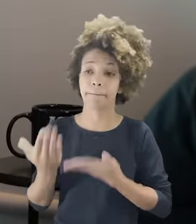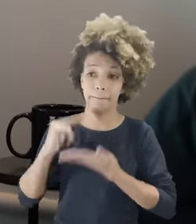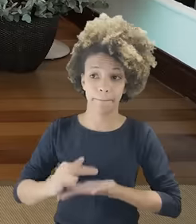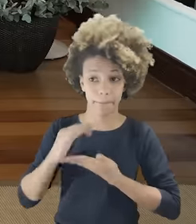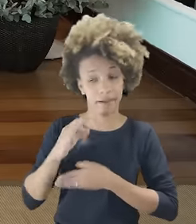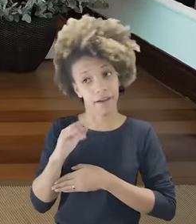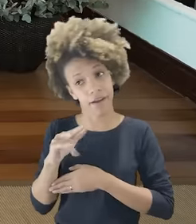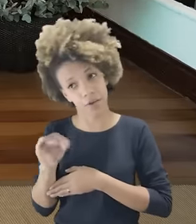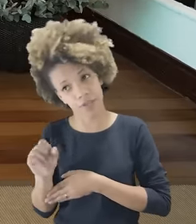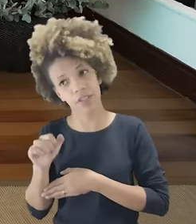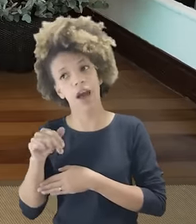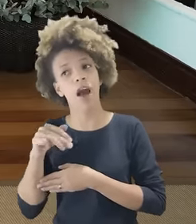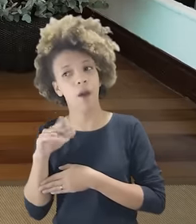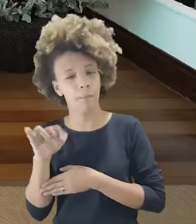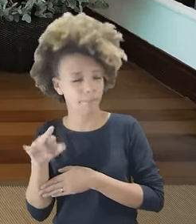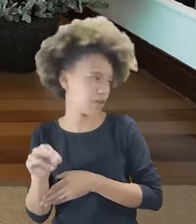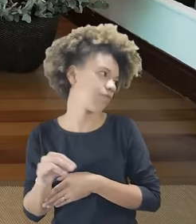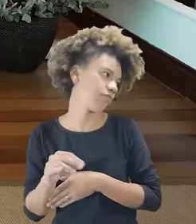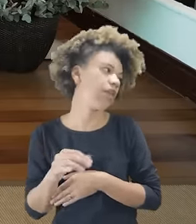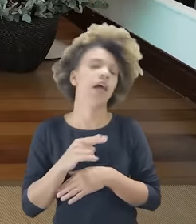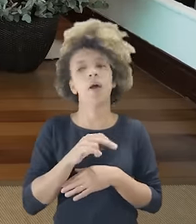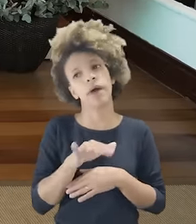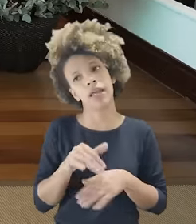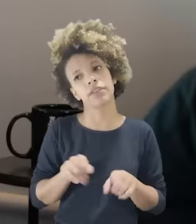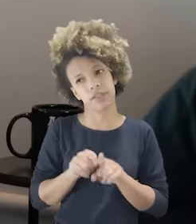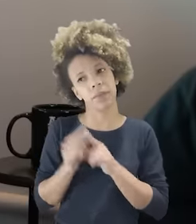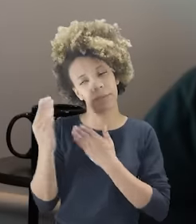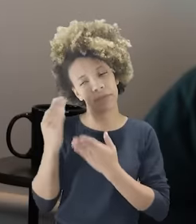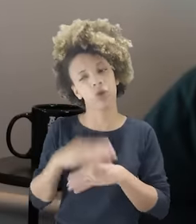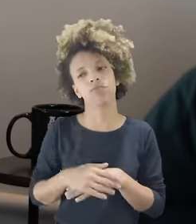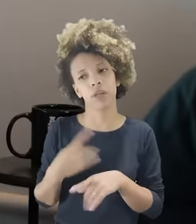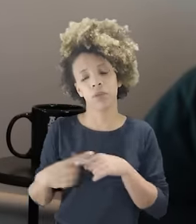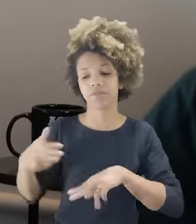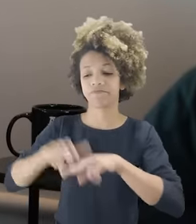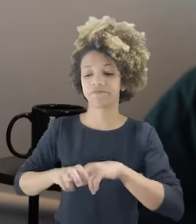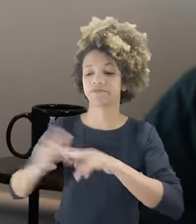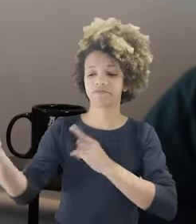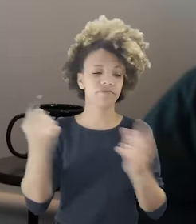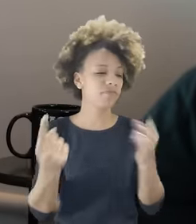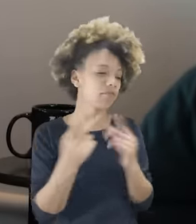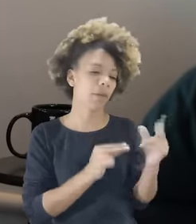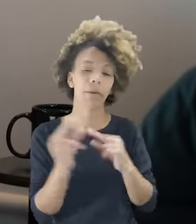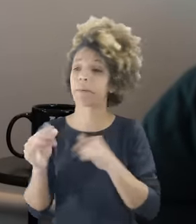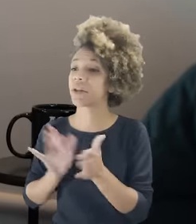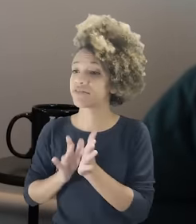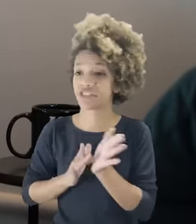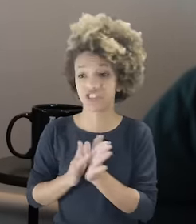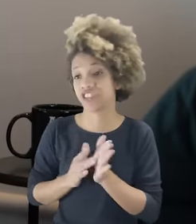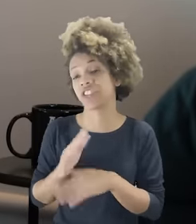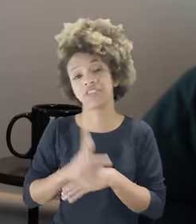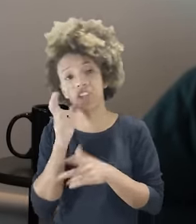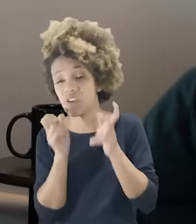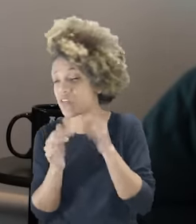porque ele é tão grande é uma Alex e ao mesmo tempo psicólogo porque ele tá ali chega um monte de gente fala um monte de absurdo ele tá fingindo